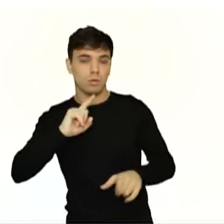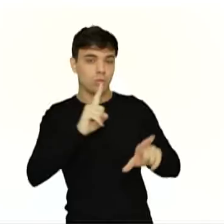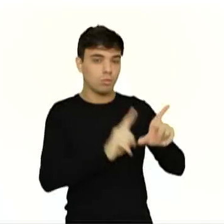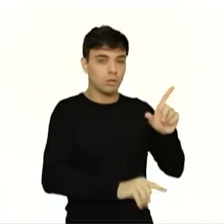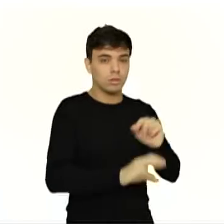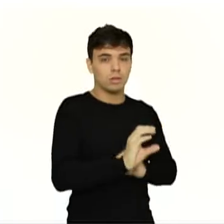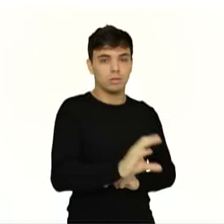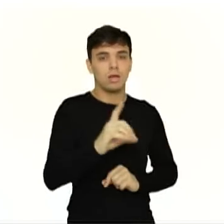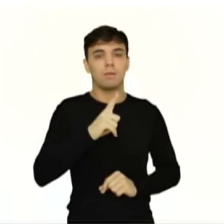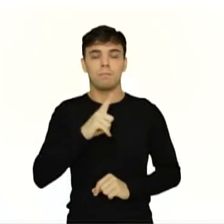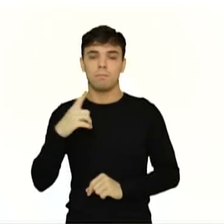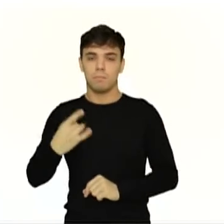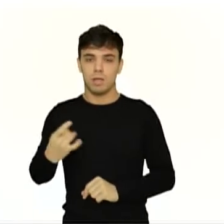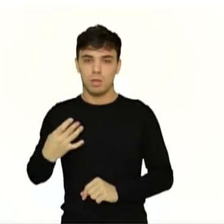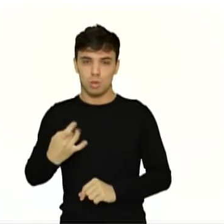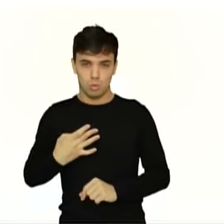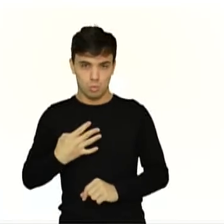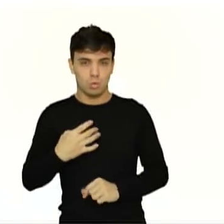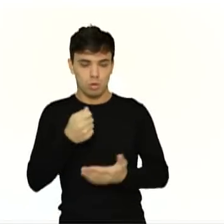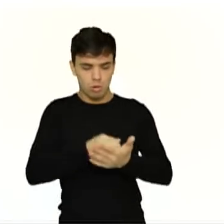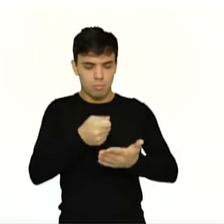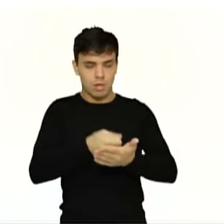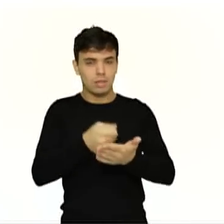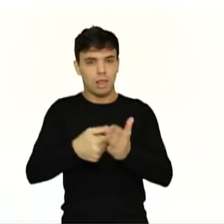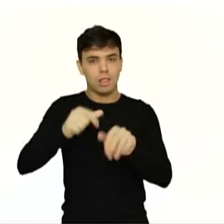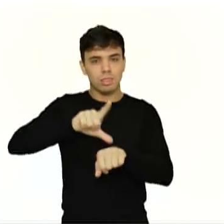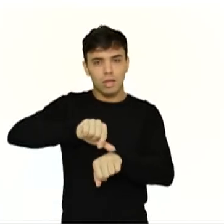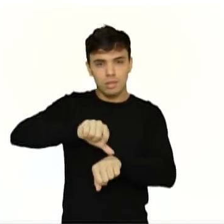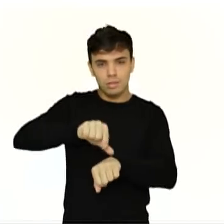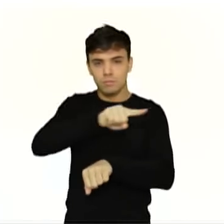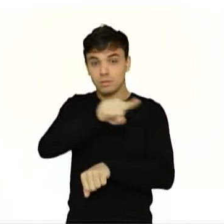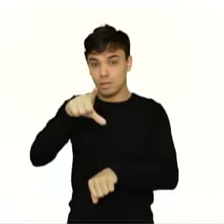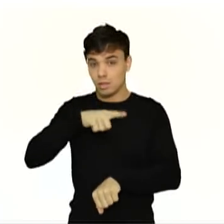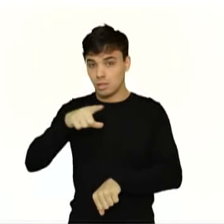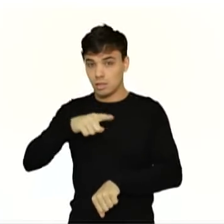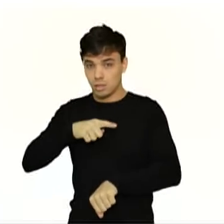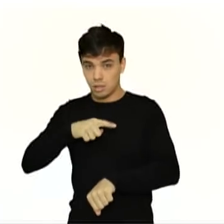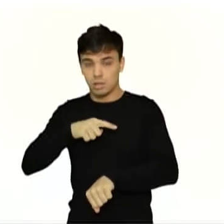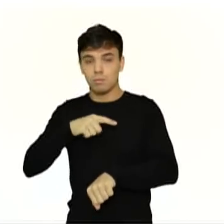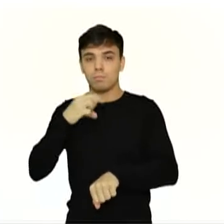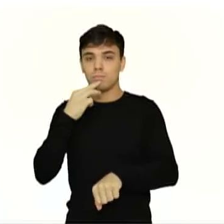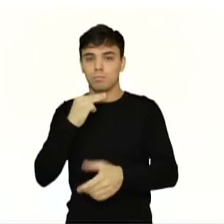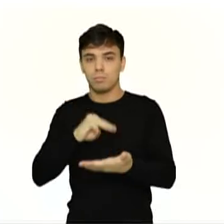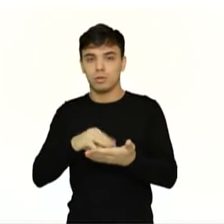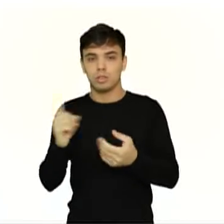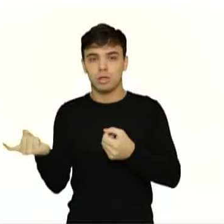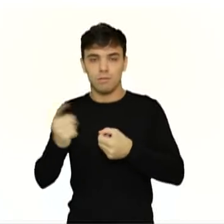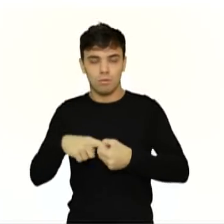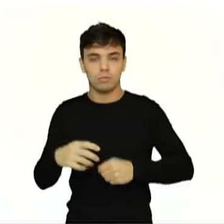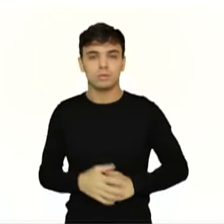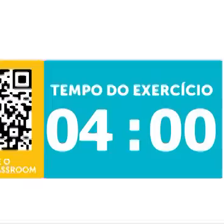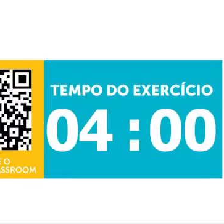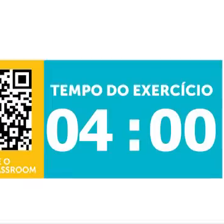de dívidas atrasadas através da derrama. Você tem uns minutinhos para pensar e já retornamos.